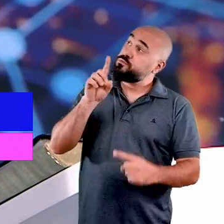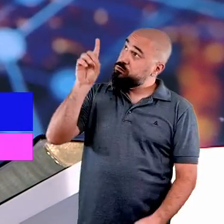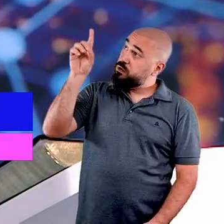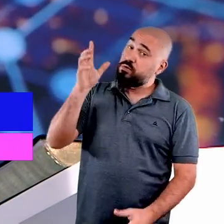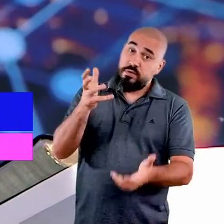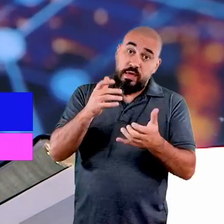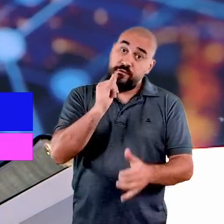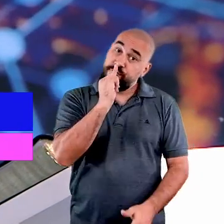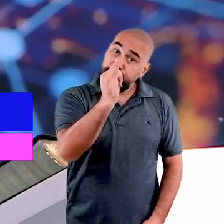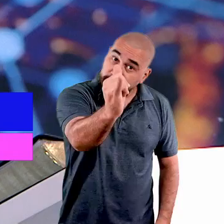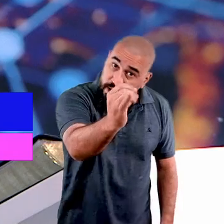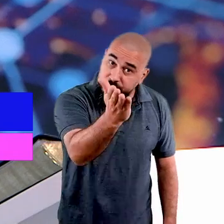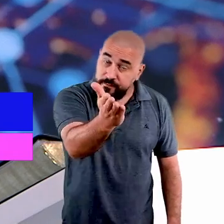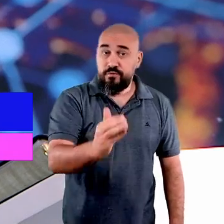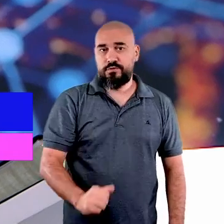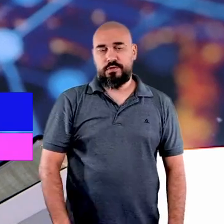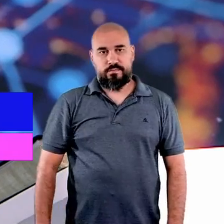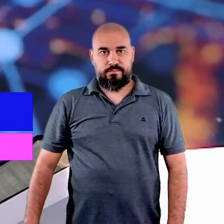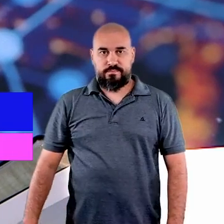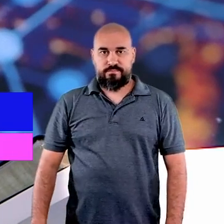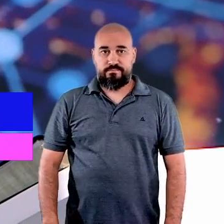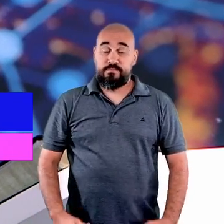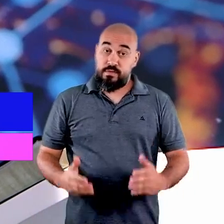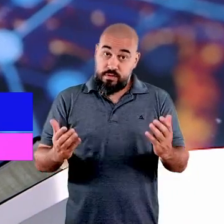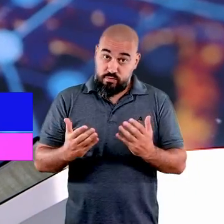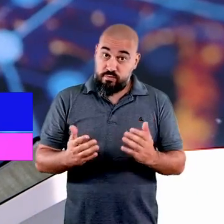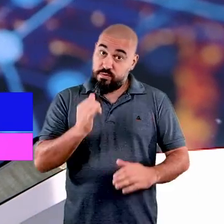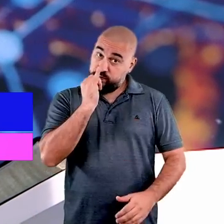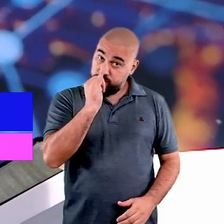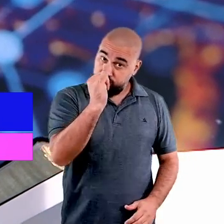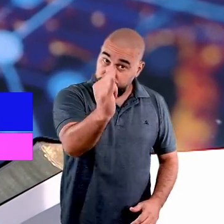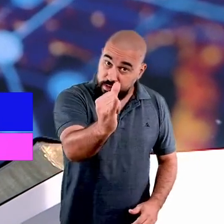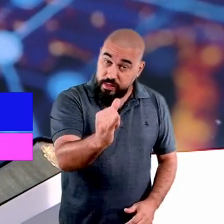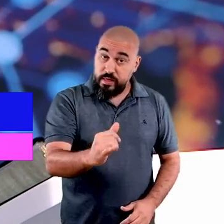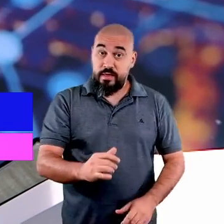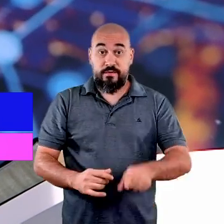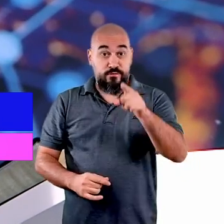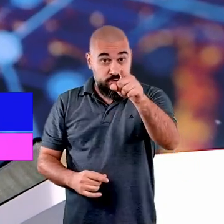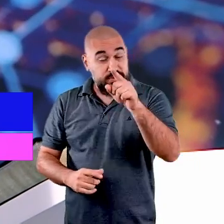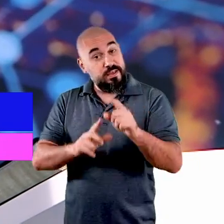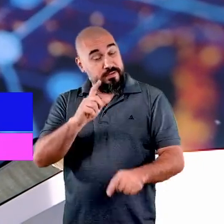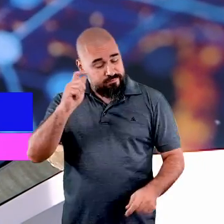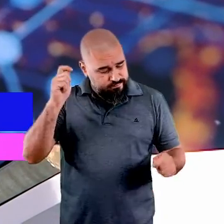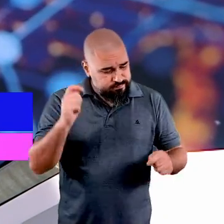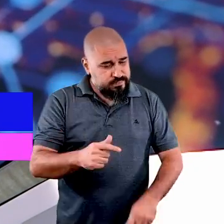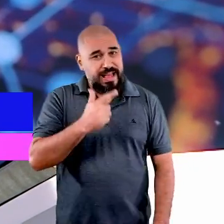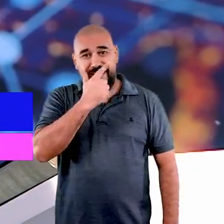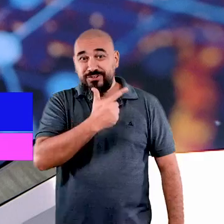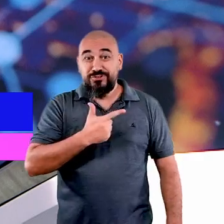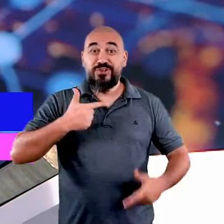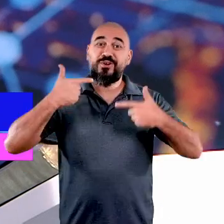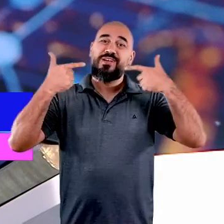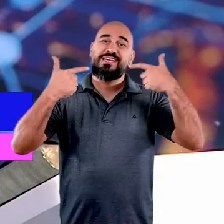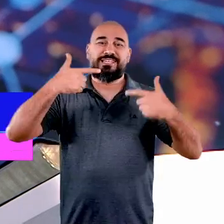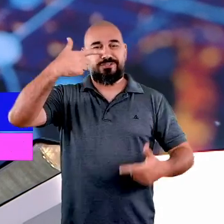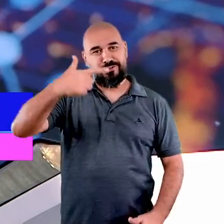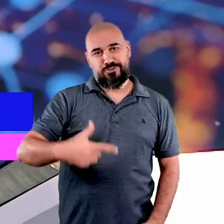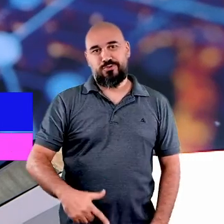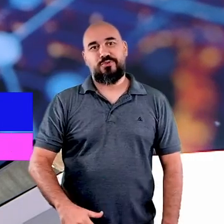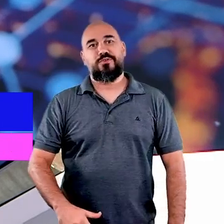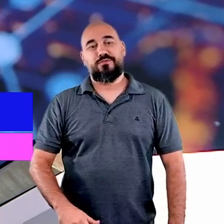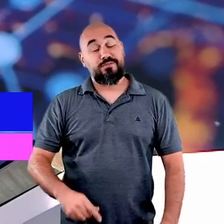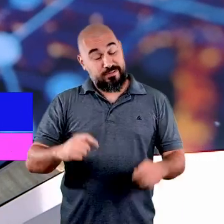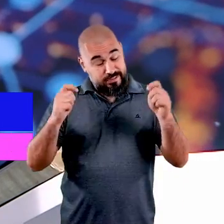dizer a você. E Ele vai dizer a partir de agora, para que você consiga sorrir outra vez, para que você consiga dormir